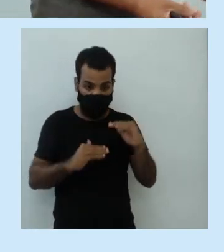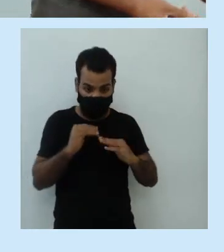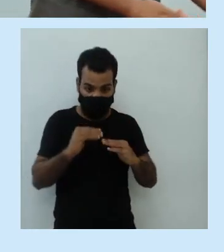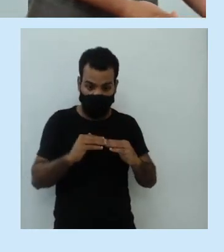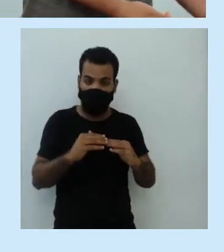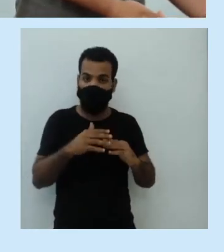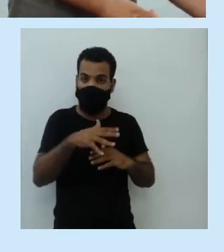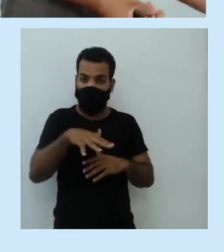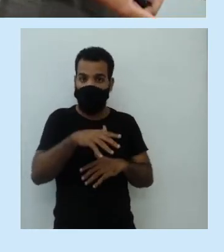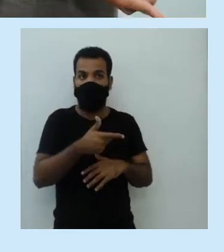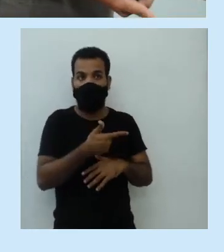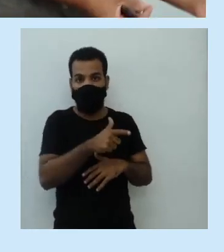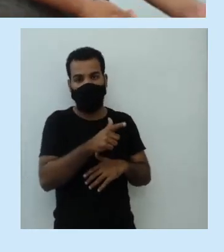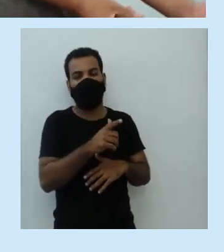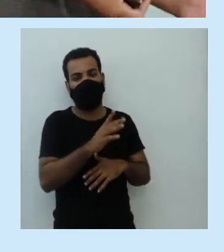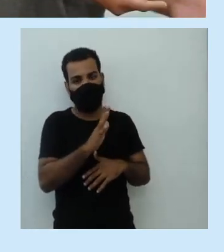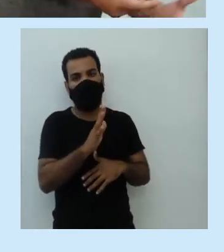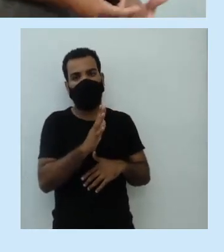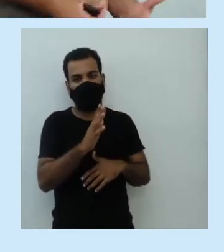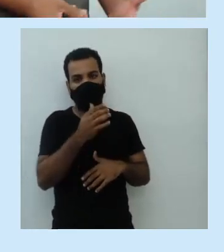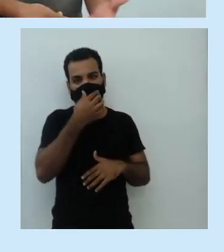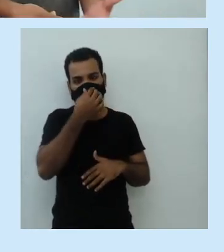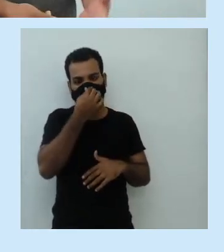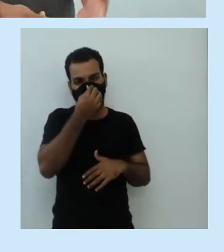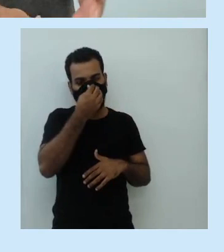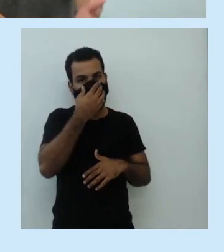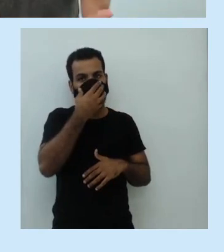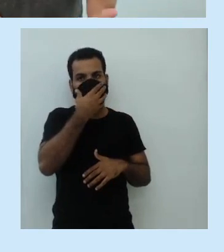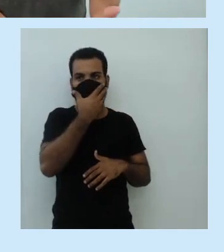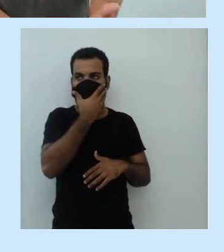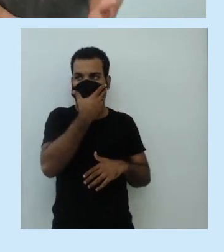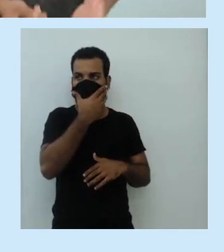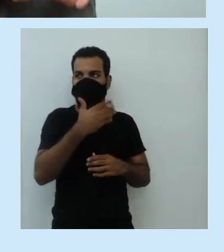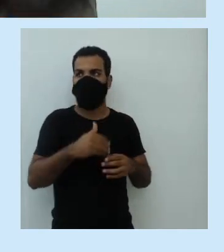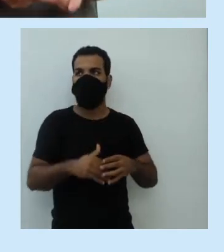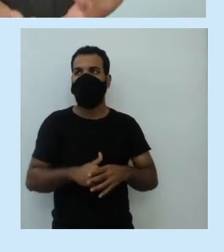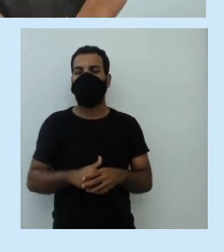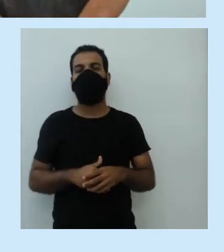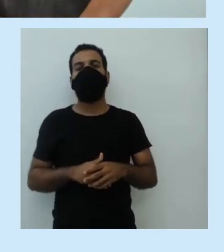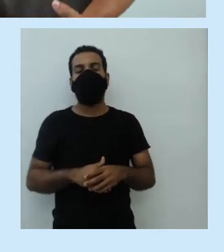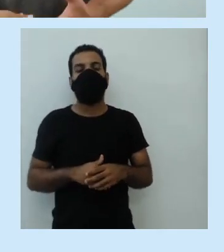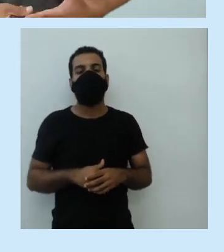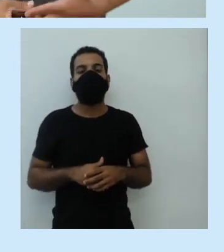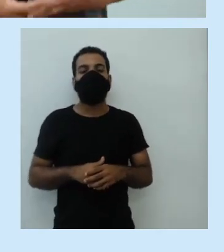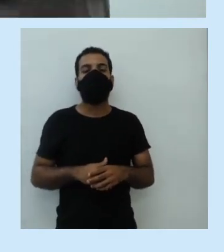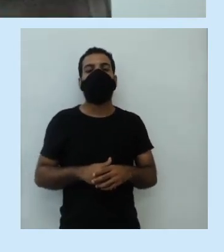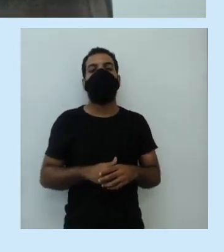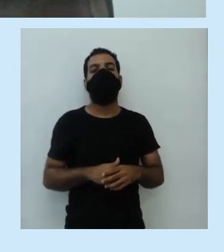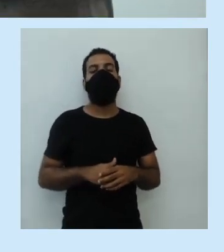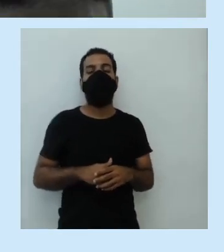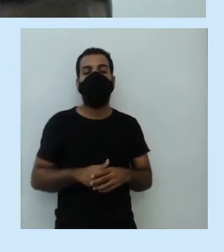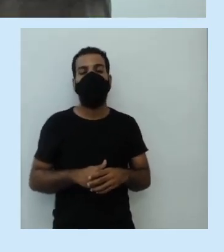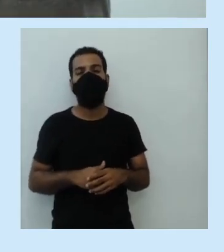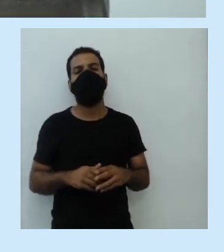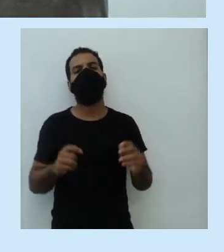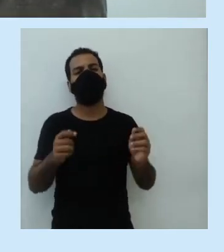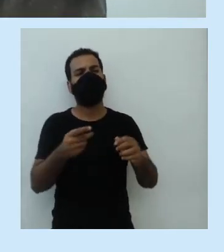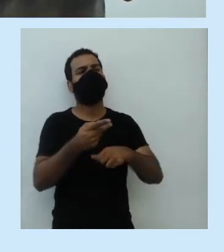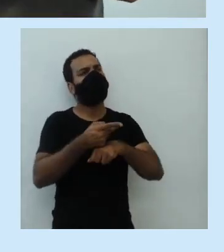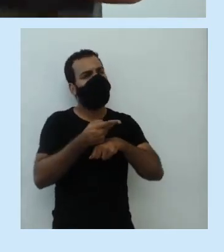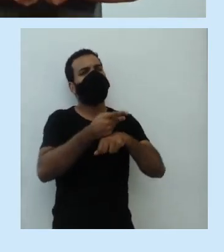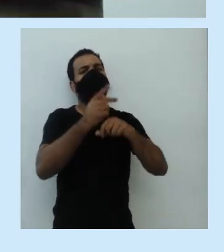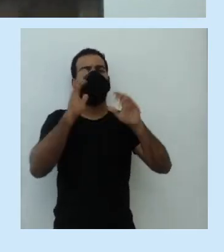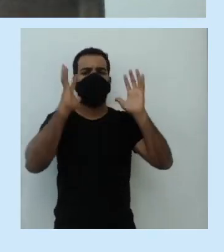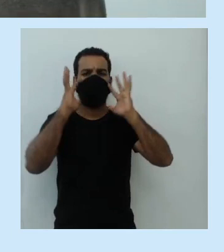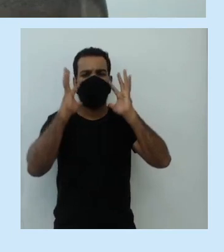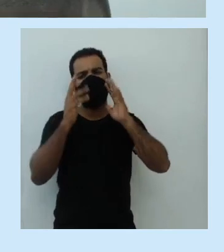profissional de outra área também de sucesso. Jovem, busque sim o seu